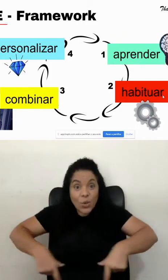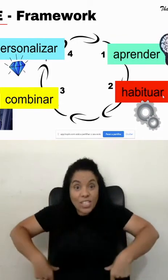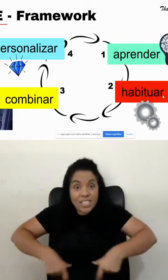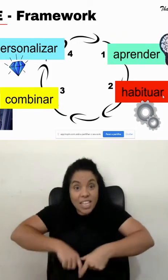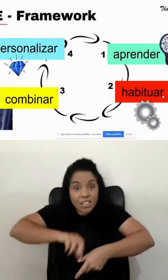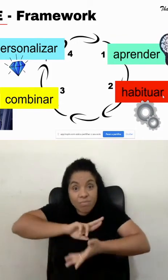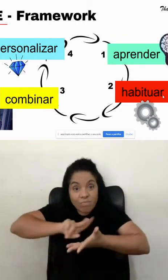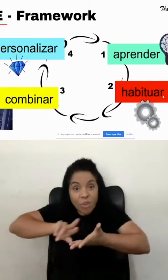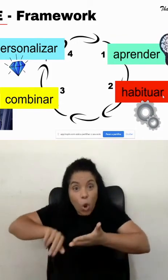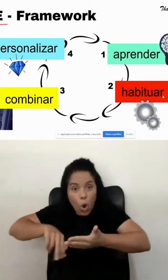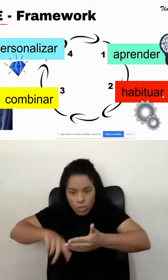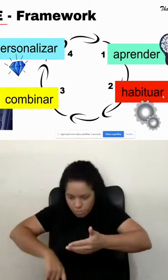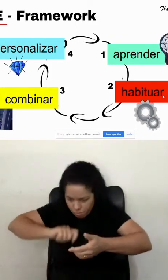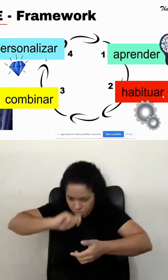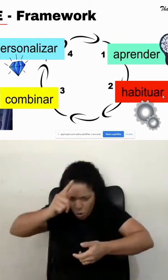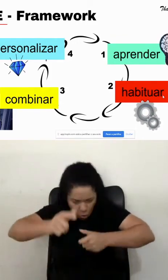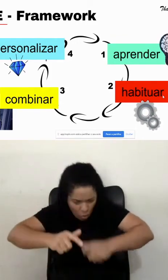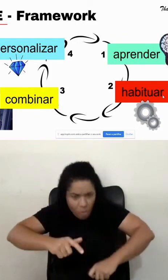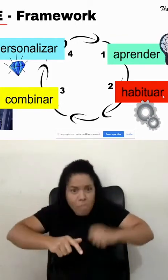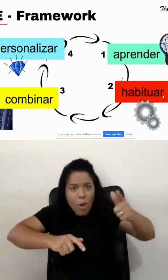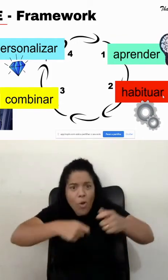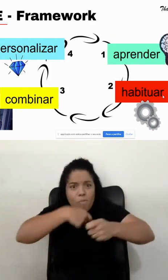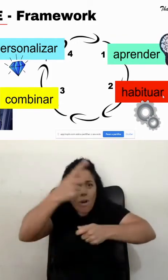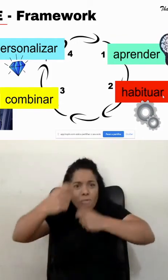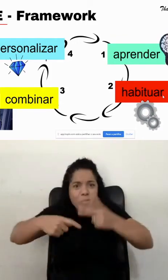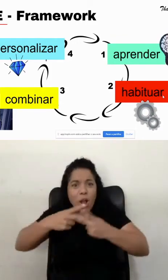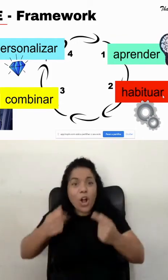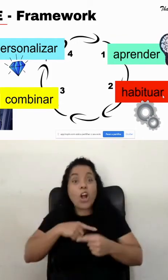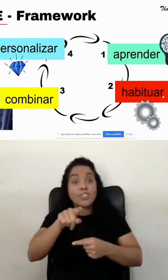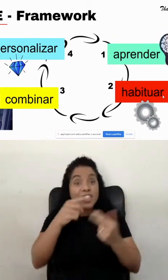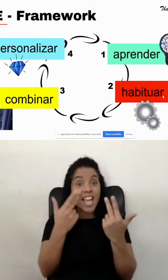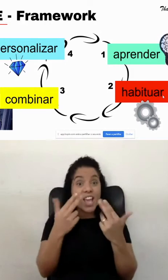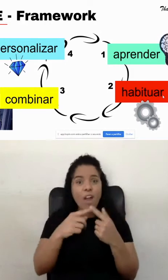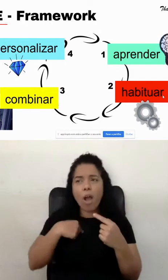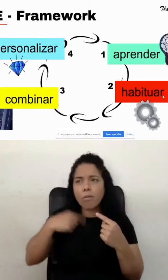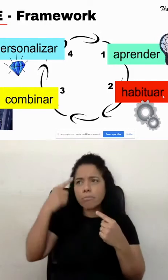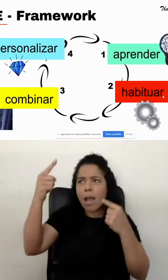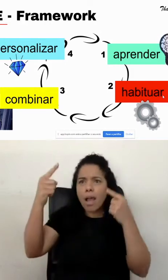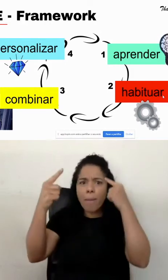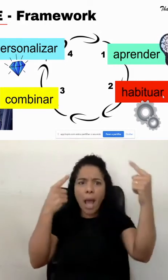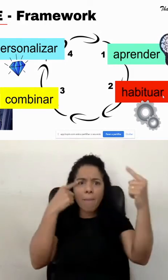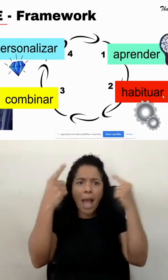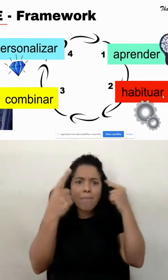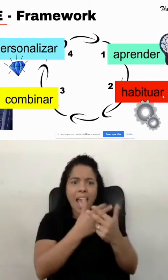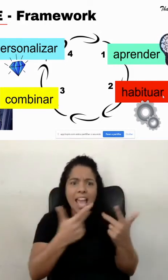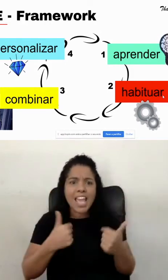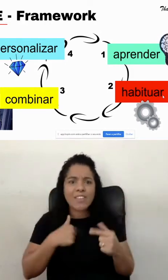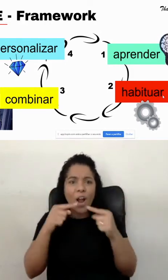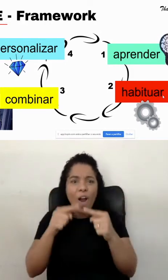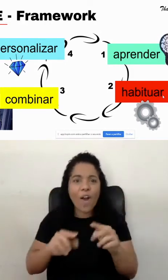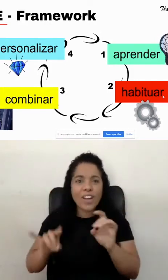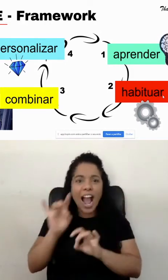as suas, né? Ali vai ter as suas habilidades para combinar cada uma delas e lapidar